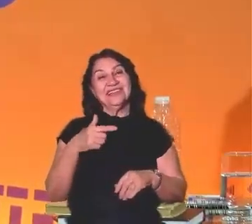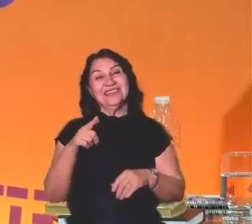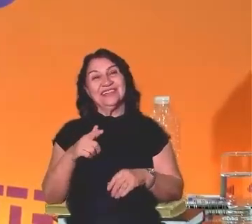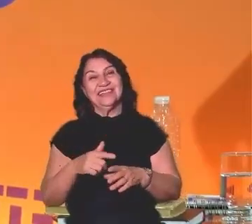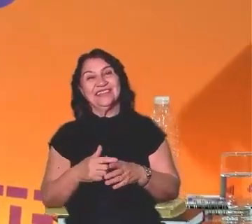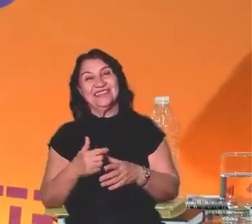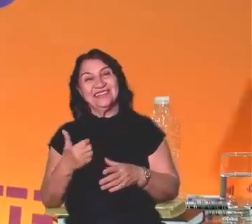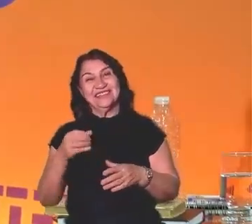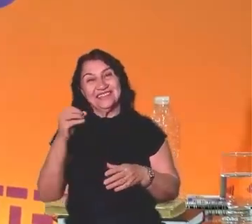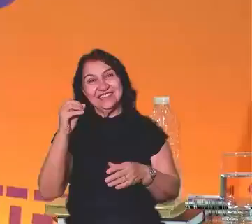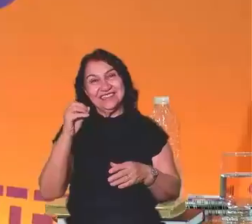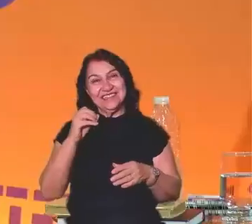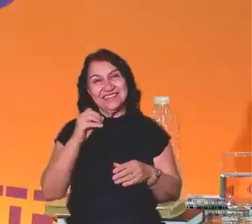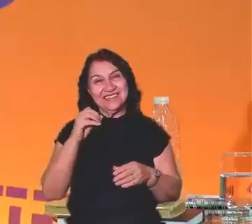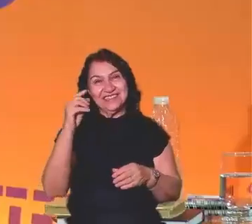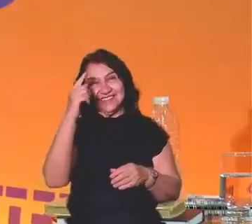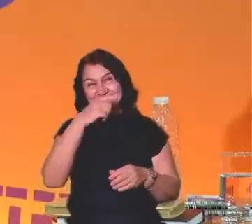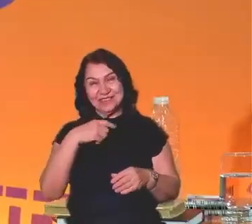não, 17. Nossa.